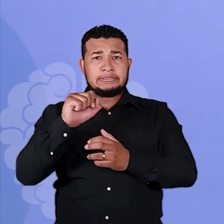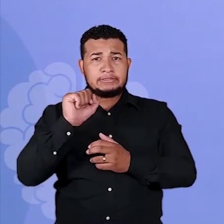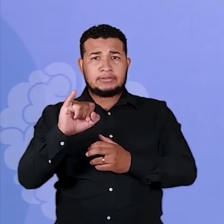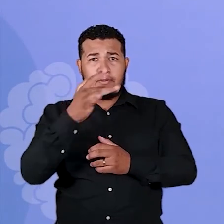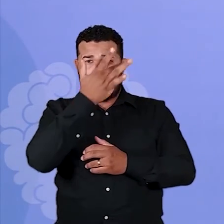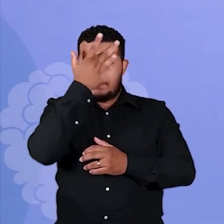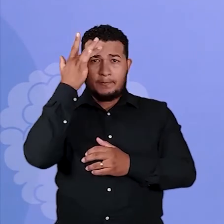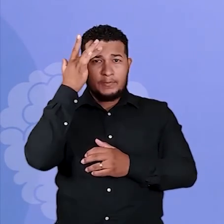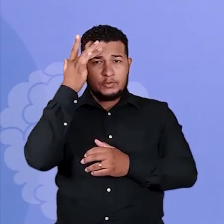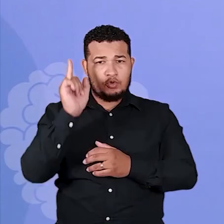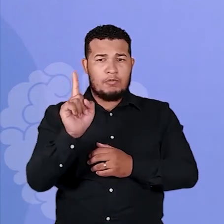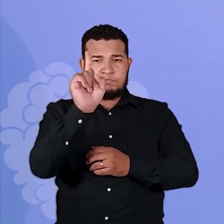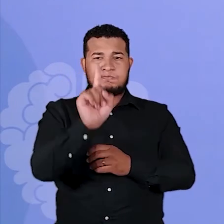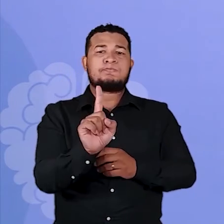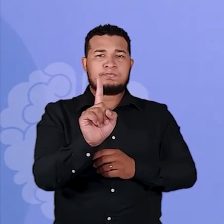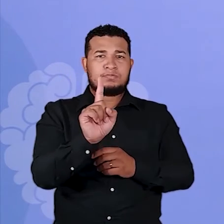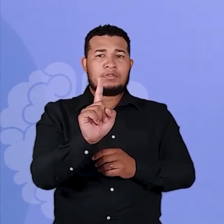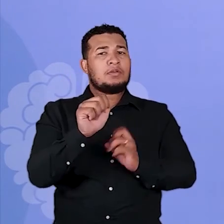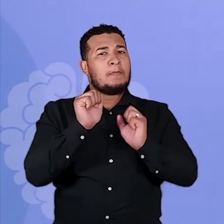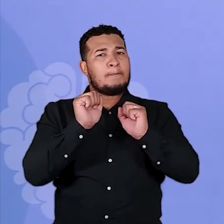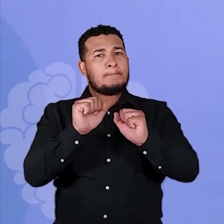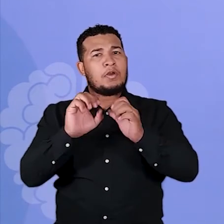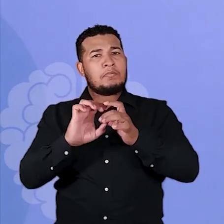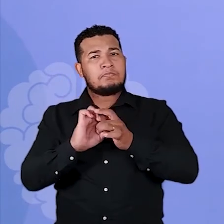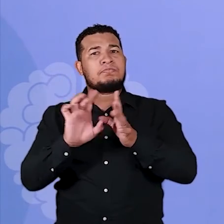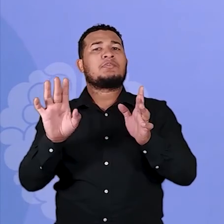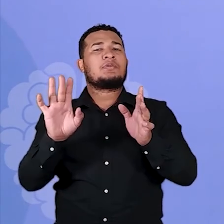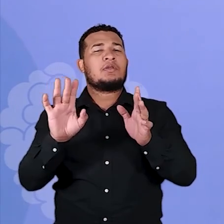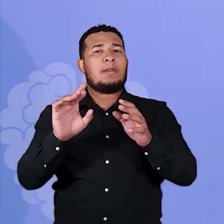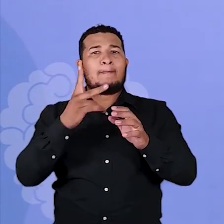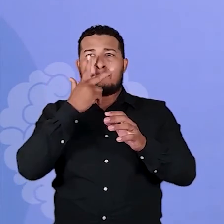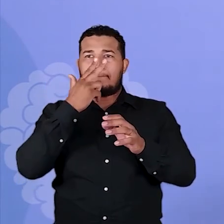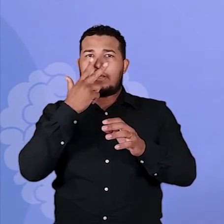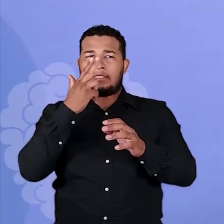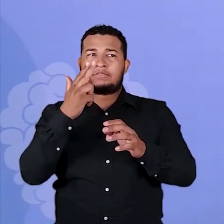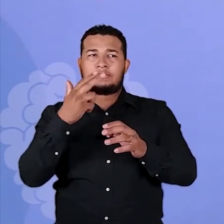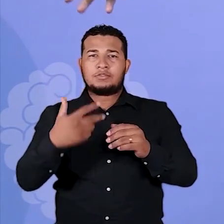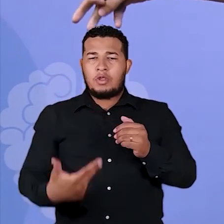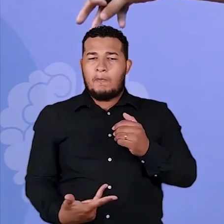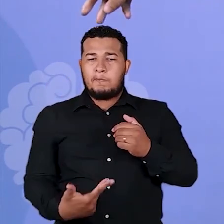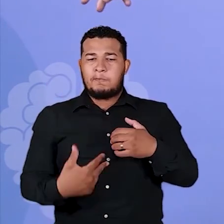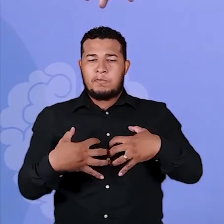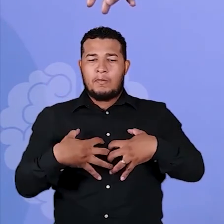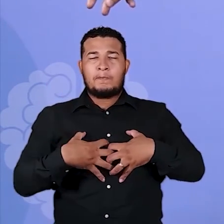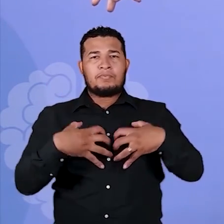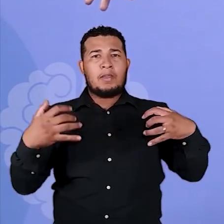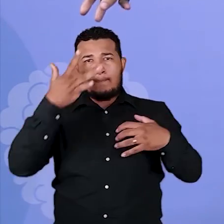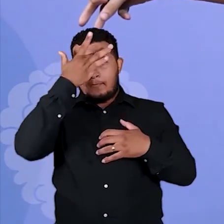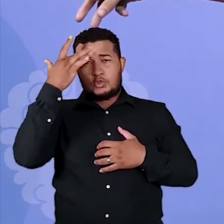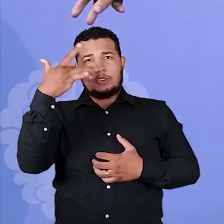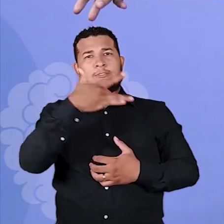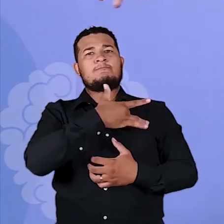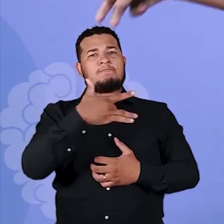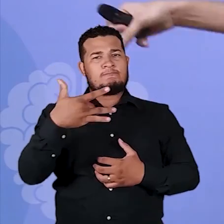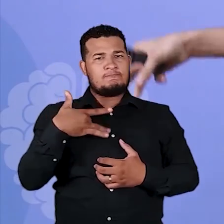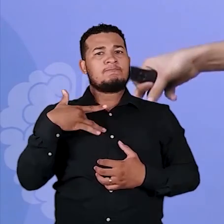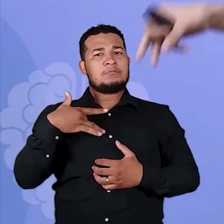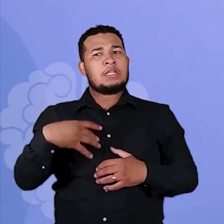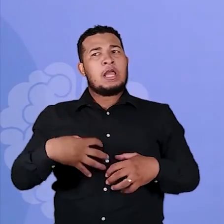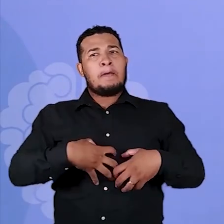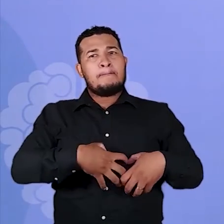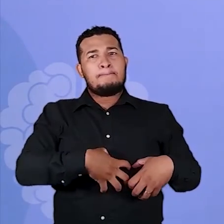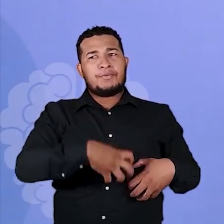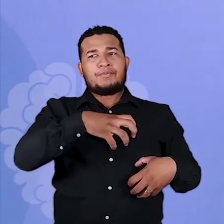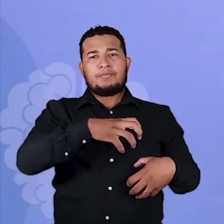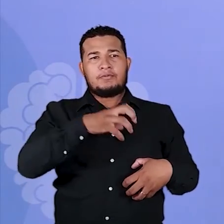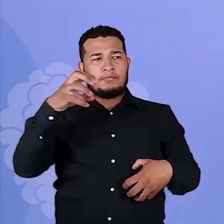uma pessoa está, por exemplo, autorizada a tomar os órgãos de uma pessoa saudável para, com